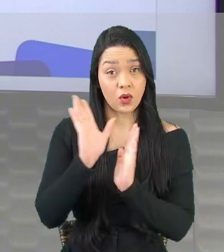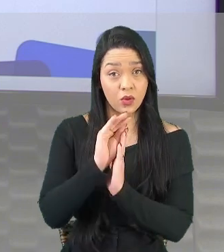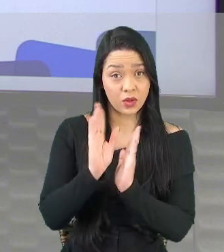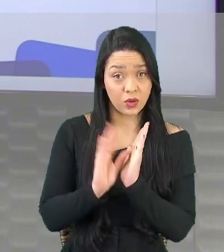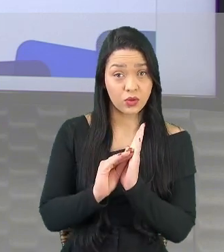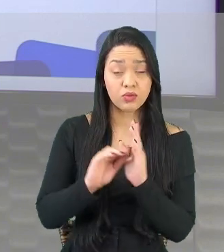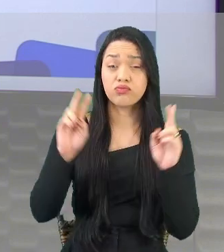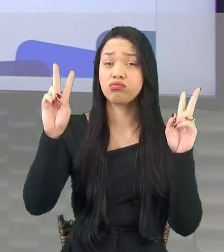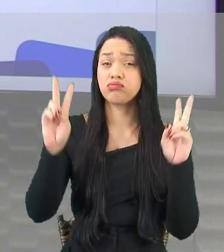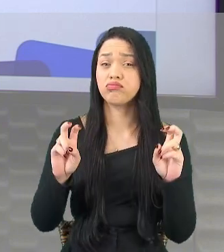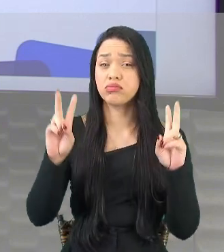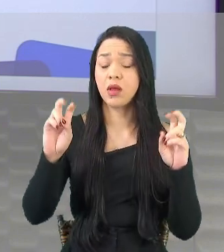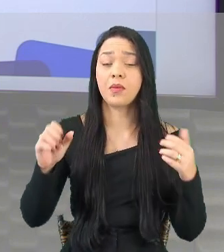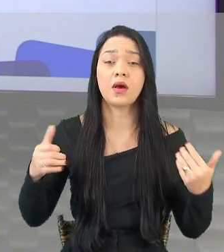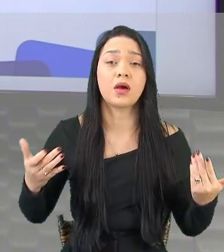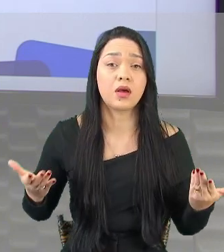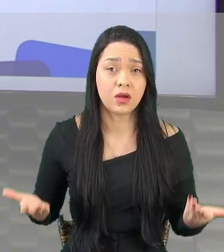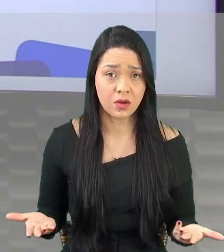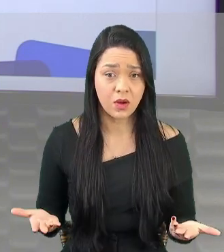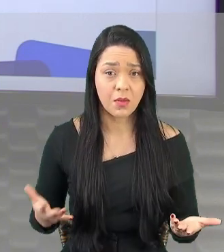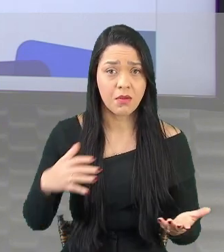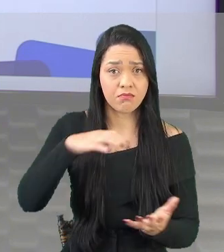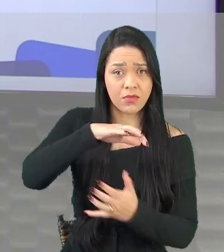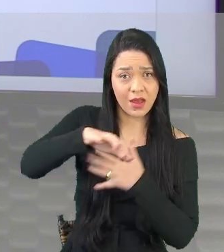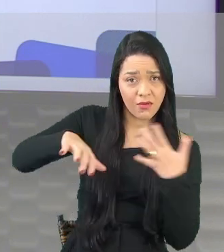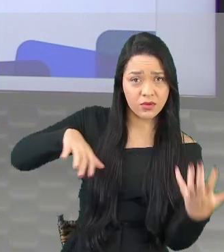aula trata sobre uma revolução.